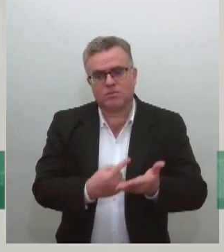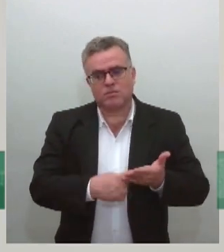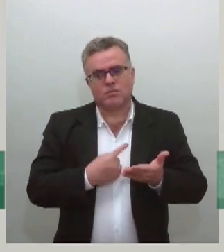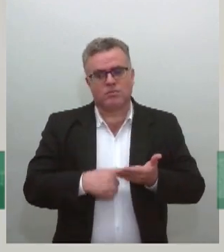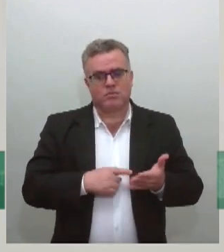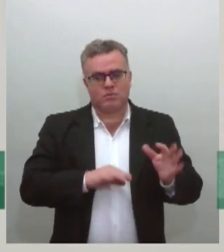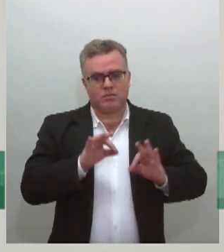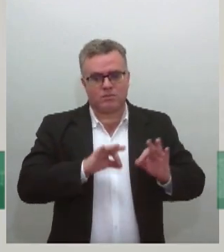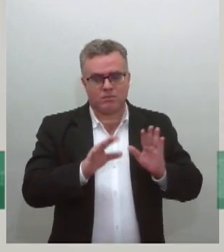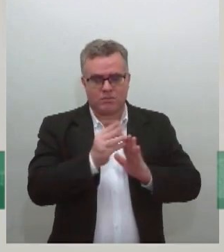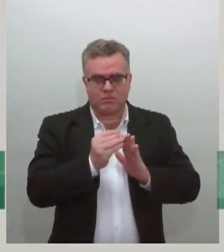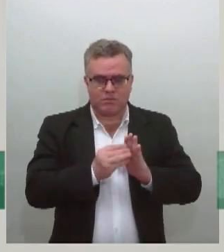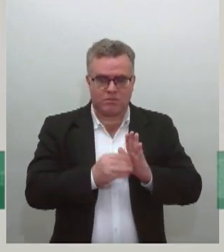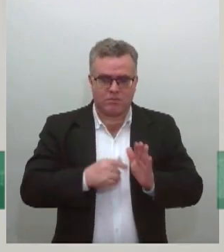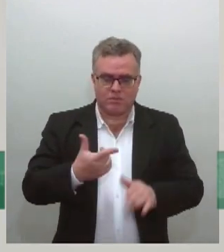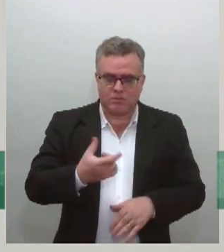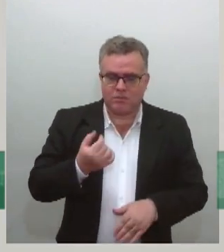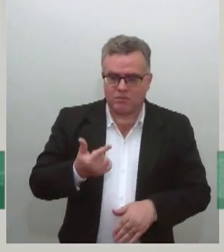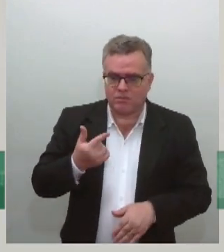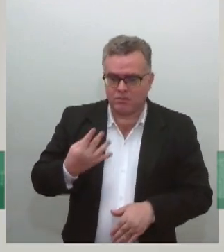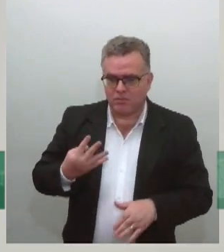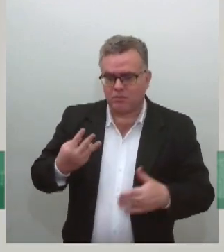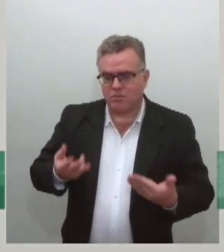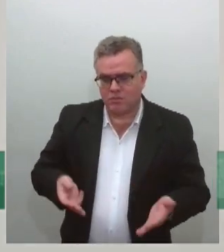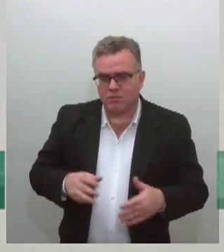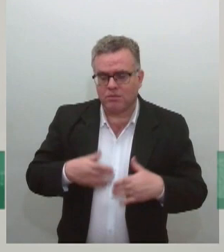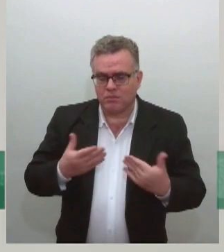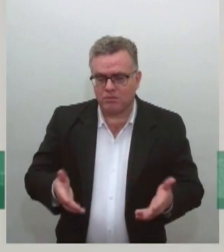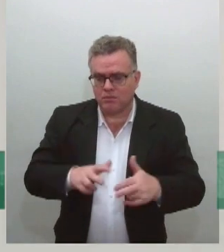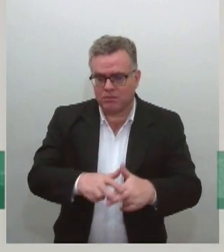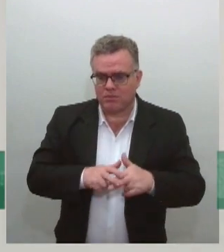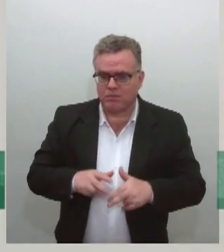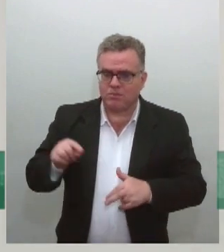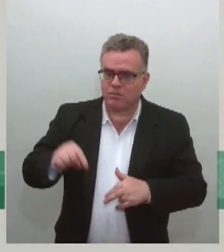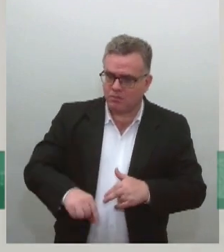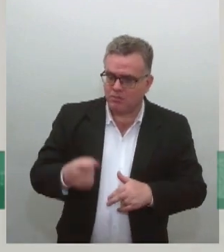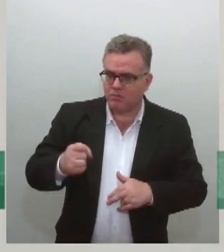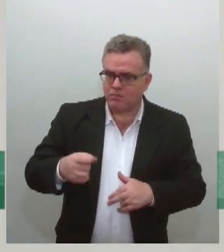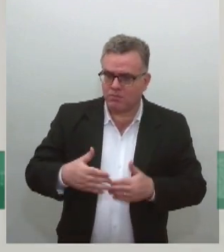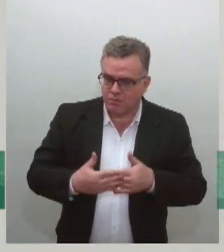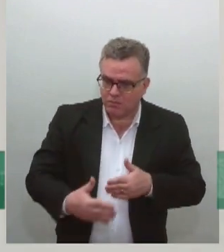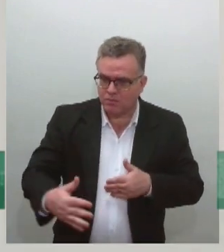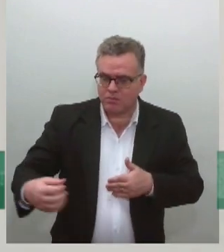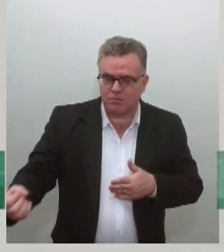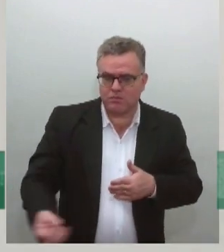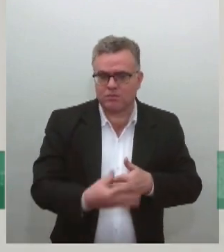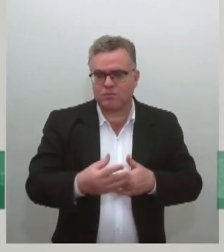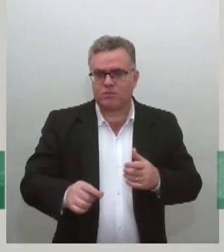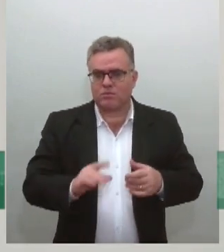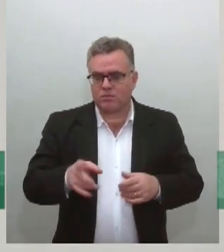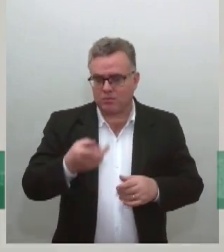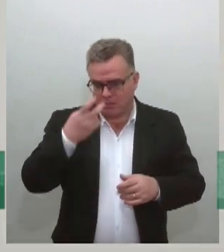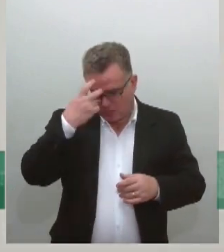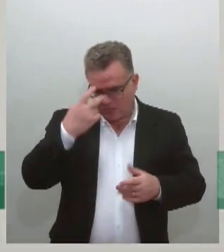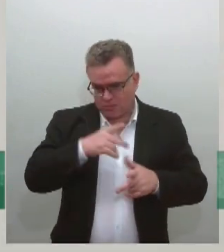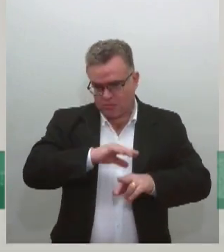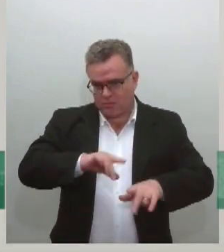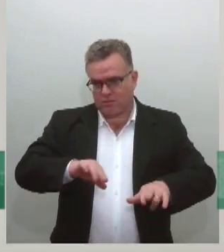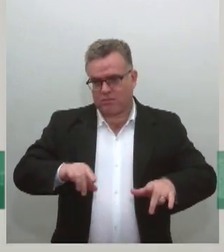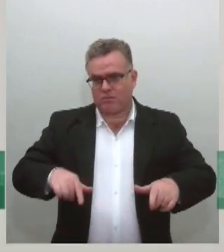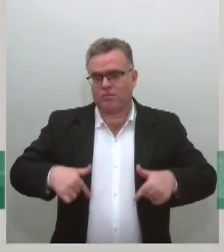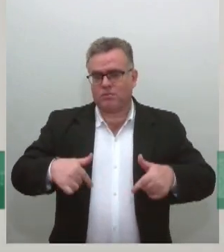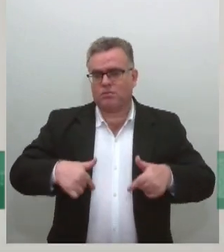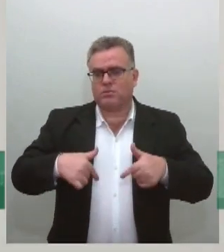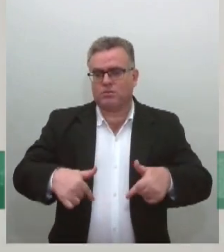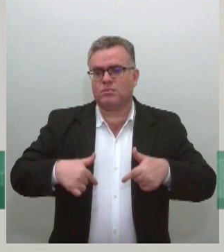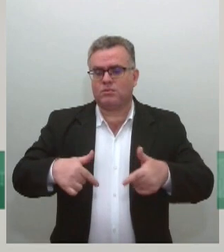de 2023. Então, Sergipe vive um novo momento para a cultura, são muitos os desafios, mas eu